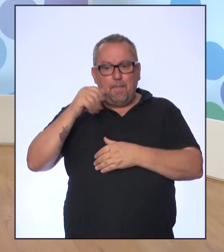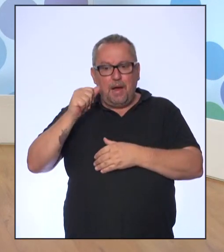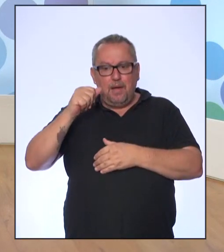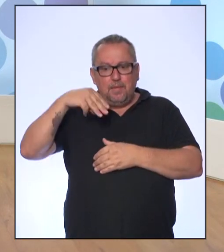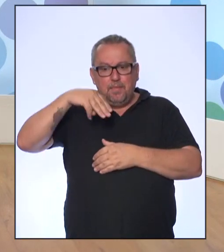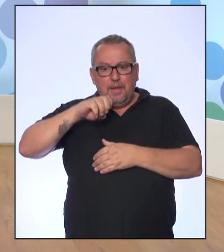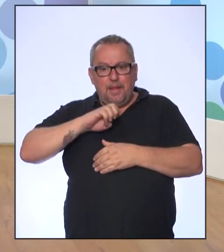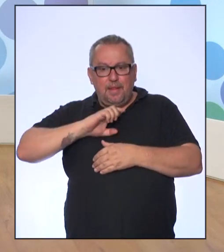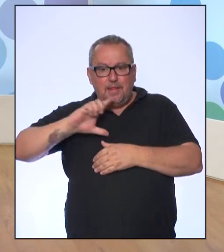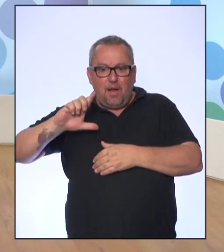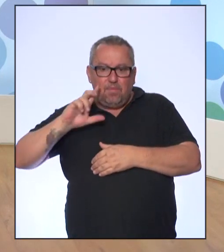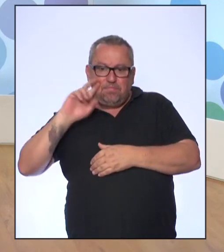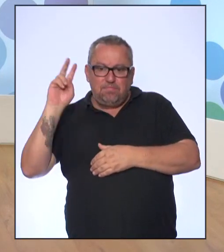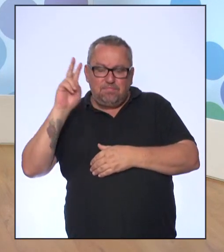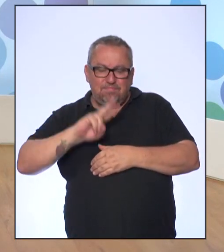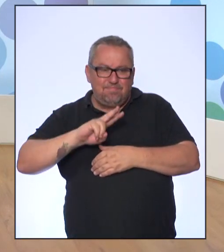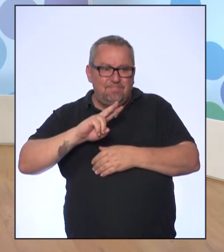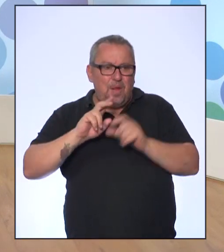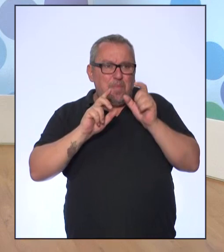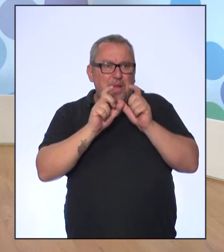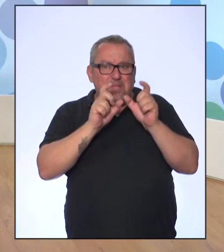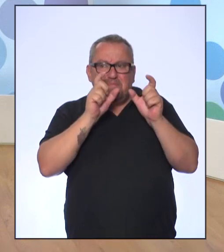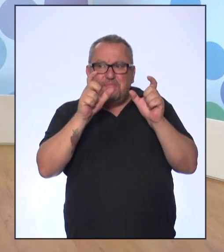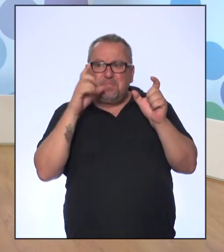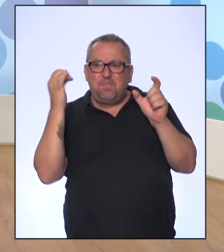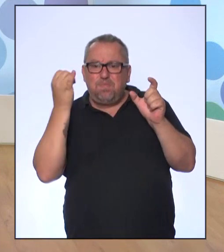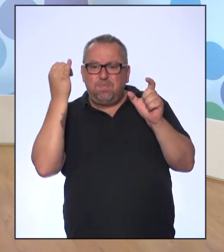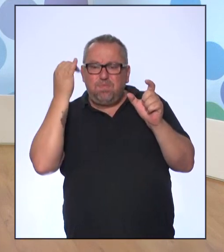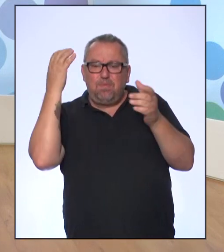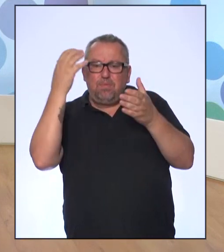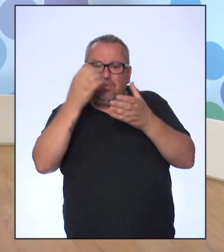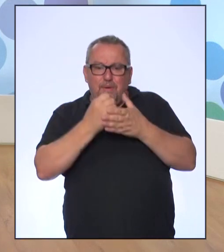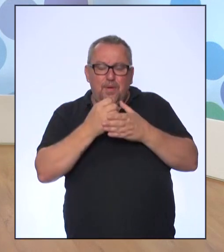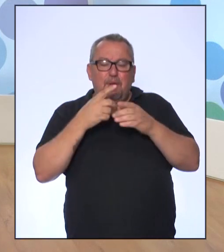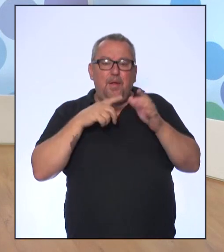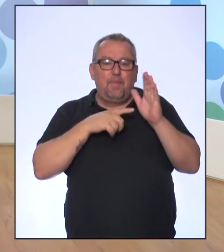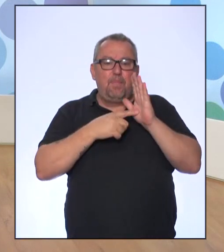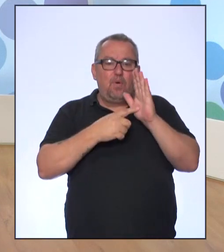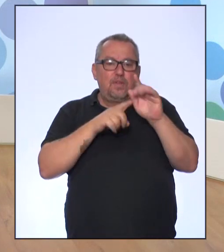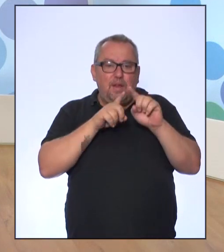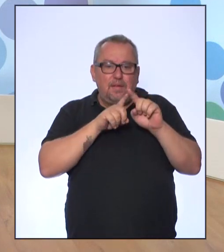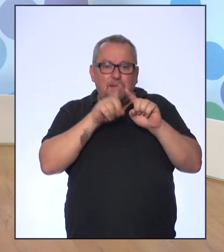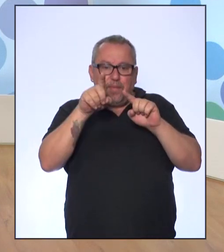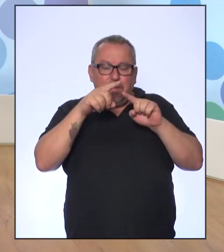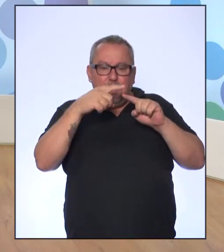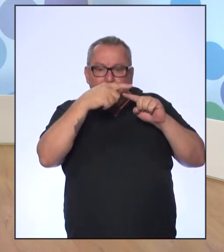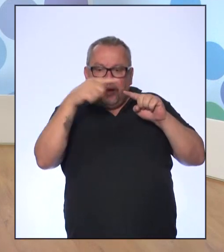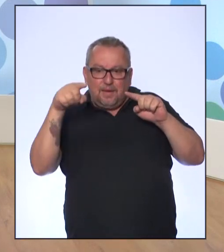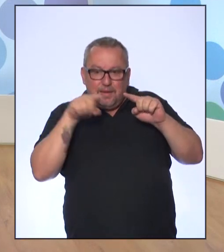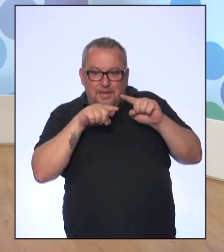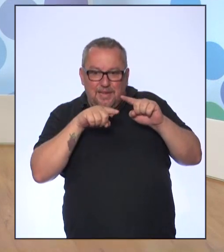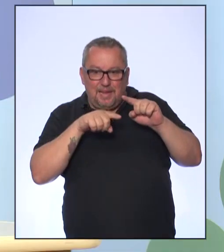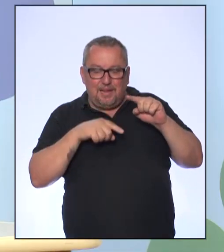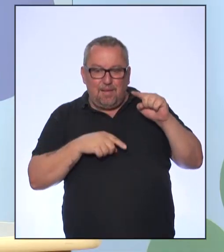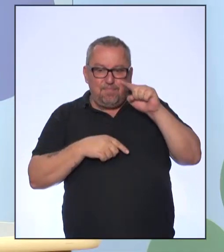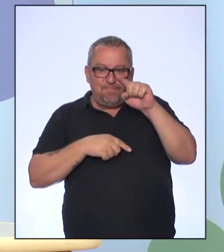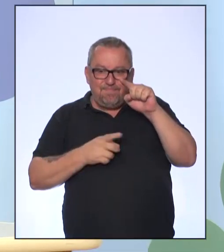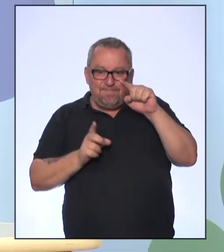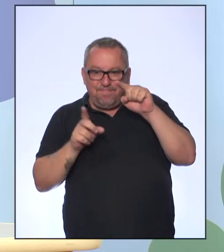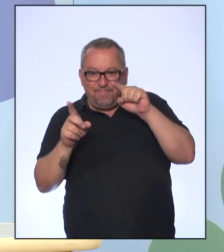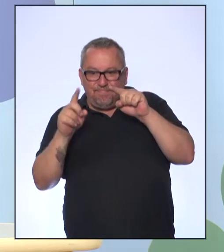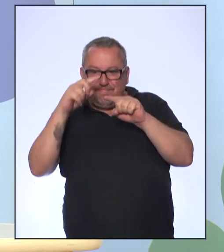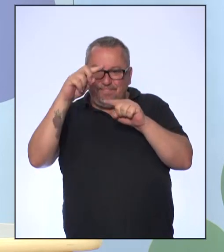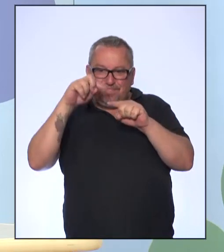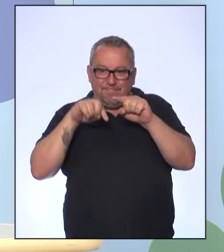as principais palavras-chave e interligar com setas ou com linhas para a gente fazer uma relação do que uma coisa tem